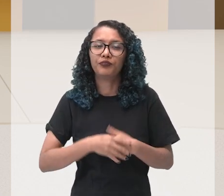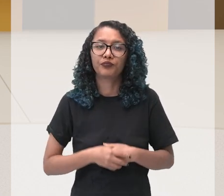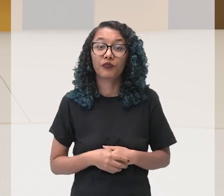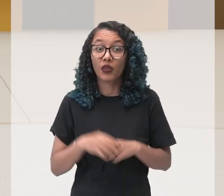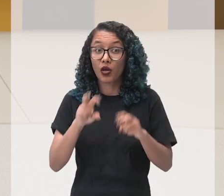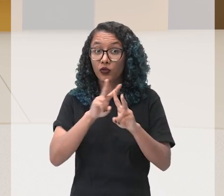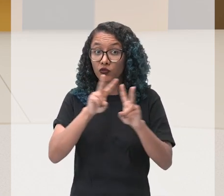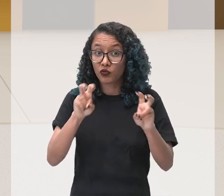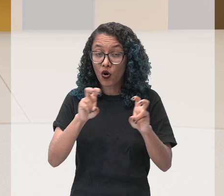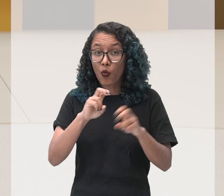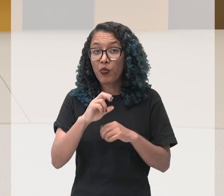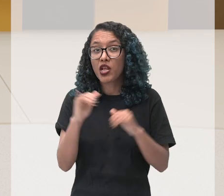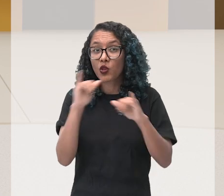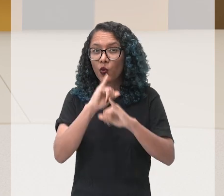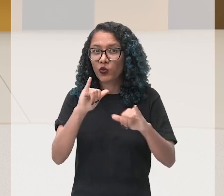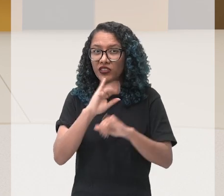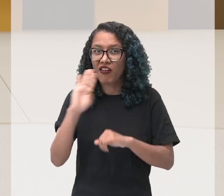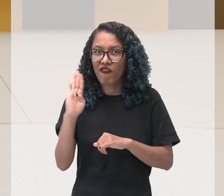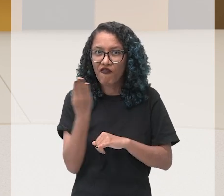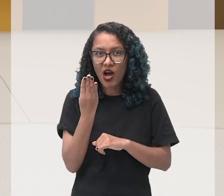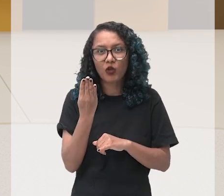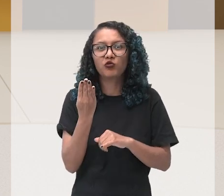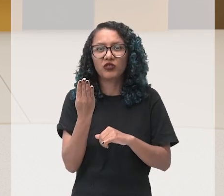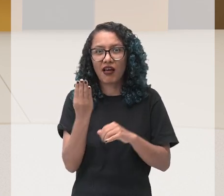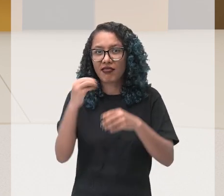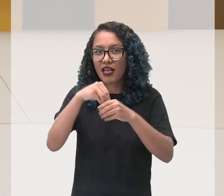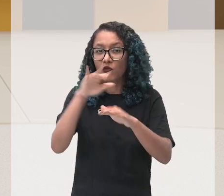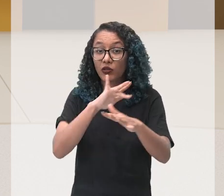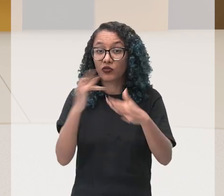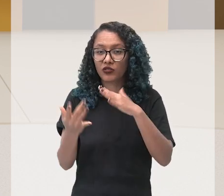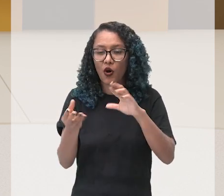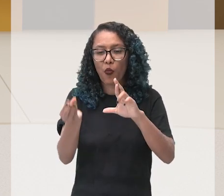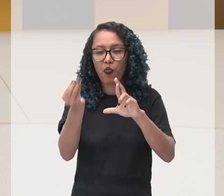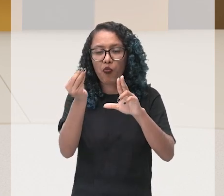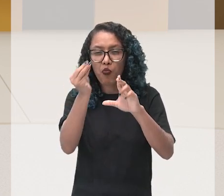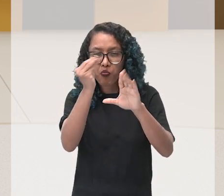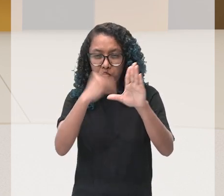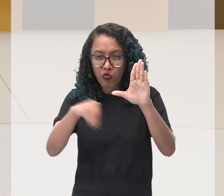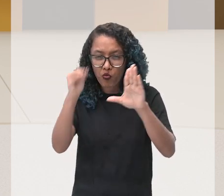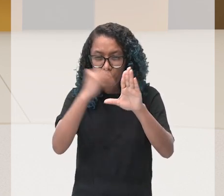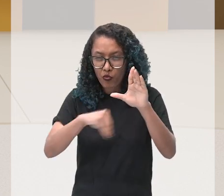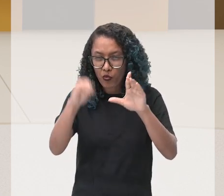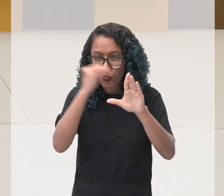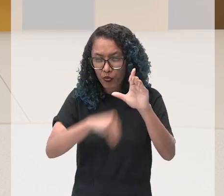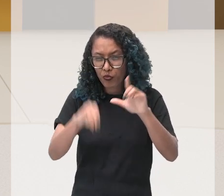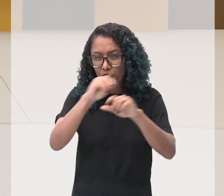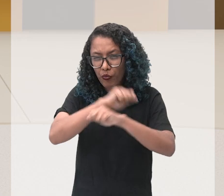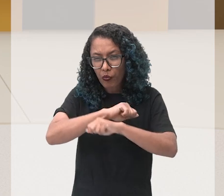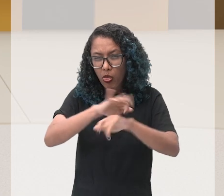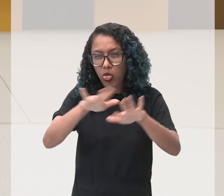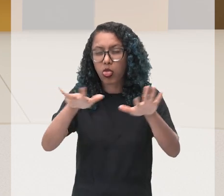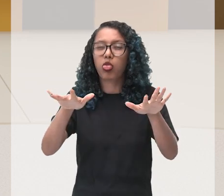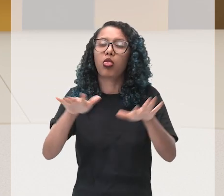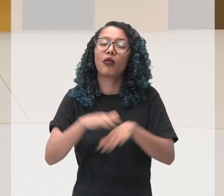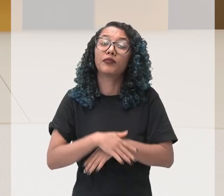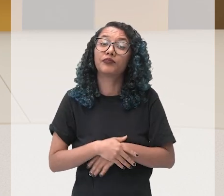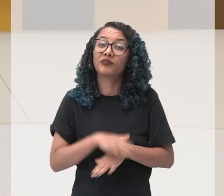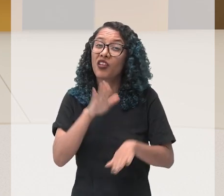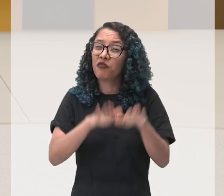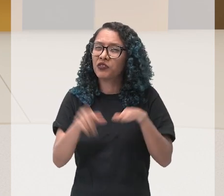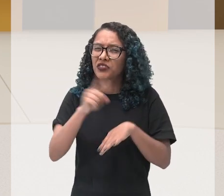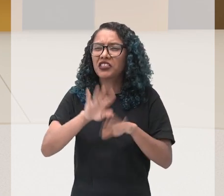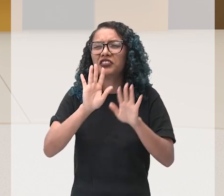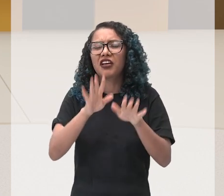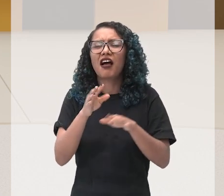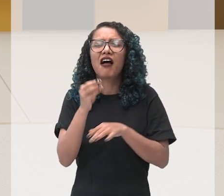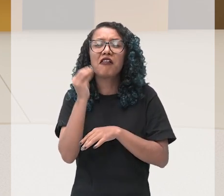ao compartilhamento de fake news nas redes sociais. Vocês já devem ter se deparado em algum